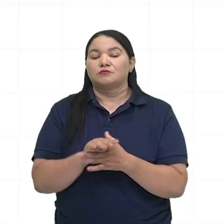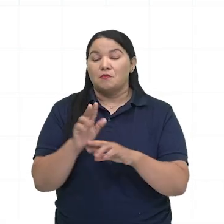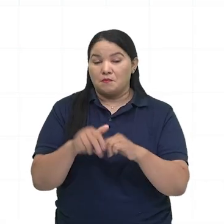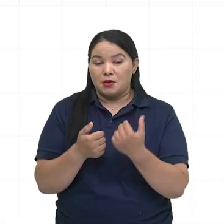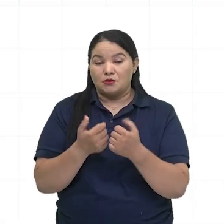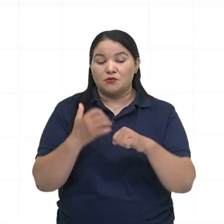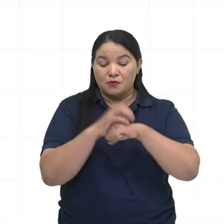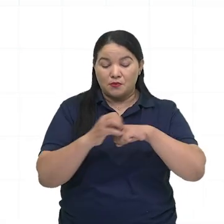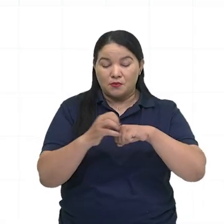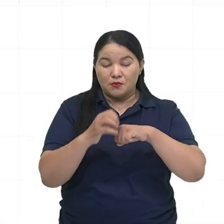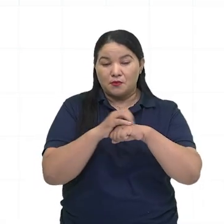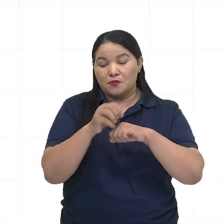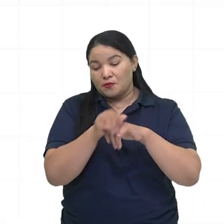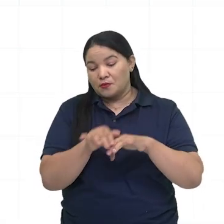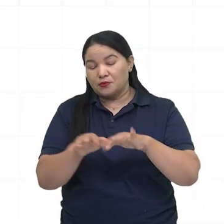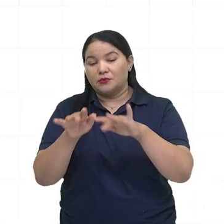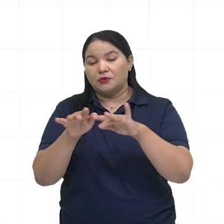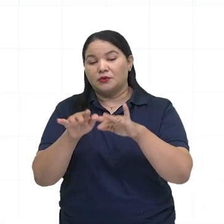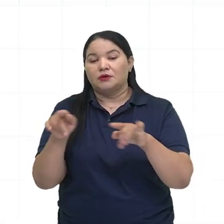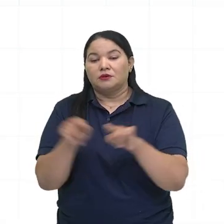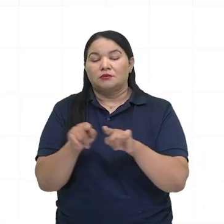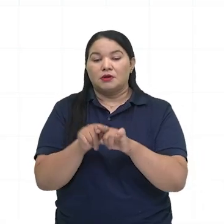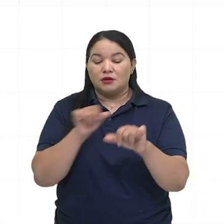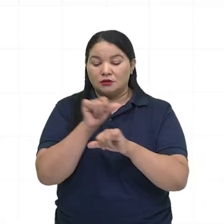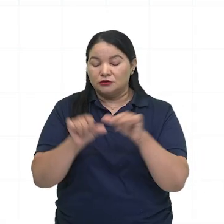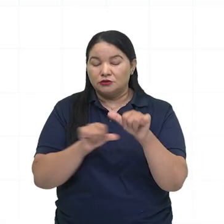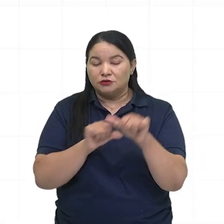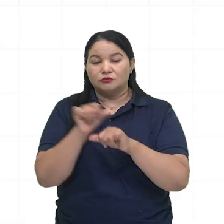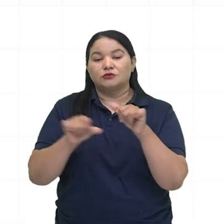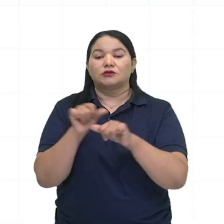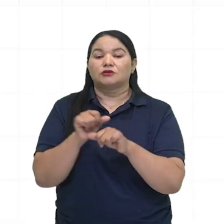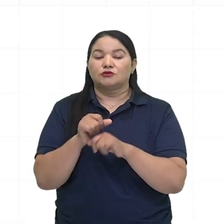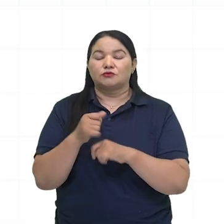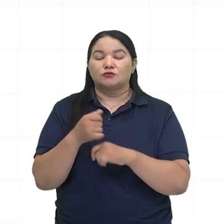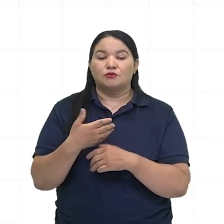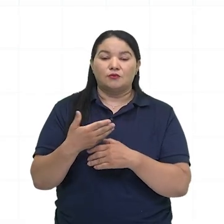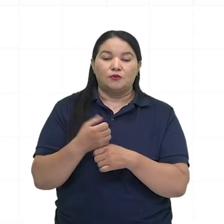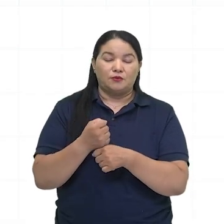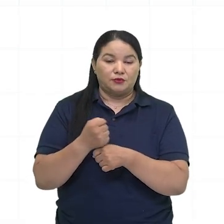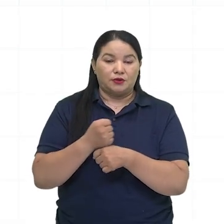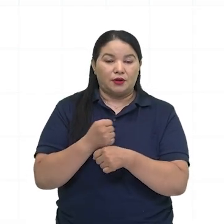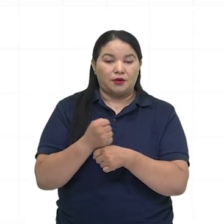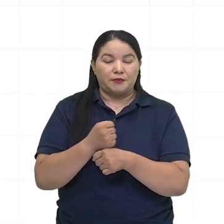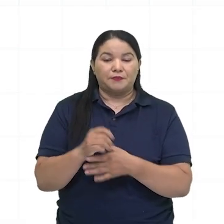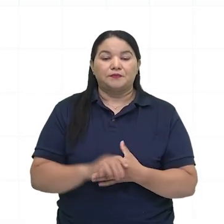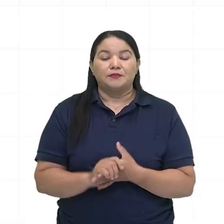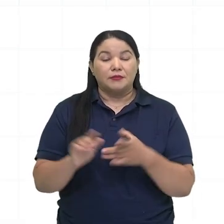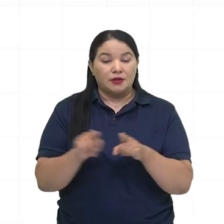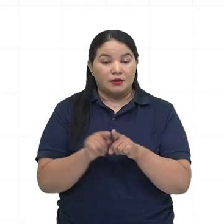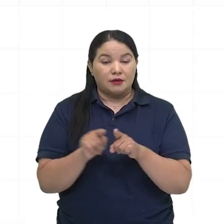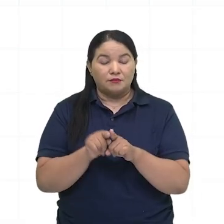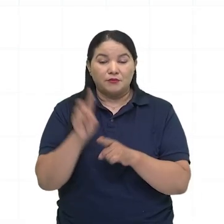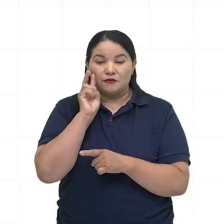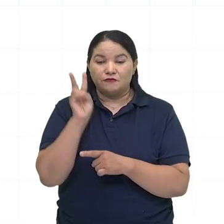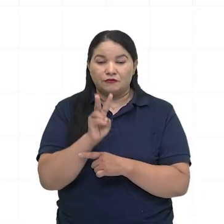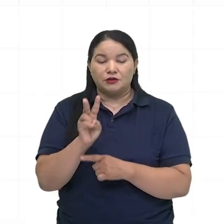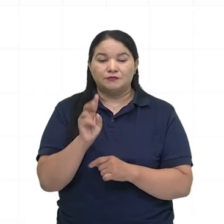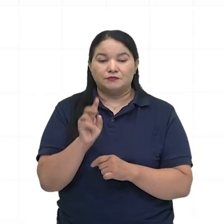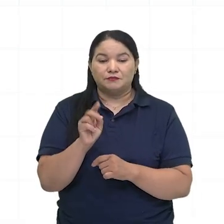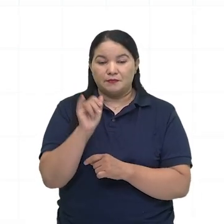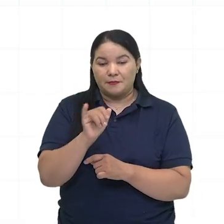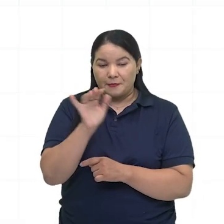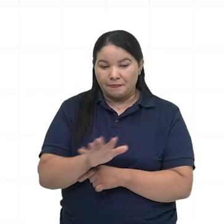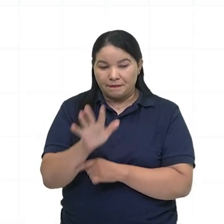e do intemperismo, certo? E aqui a professora quer que você observe a